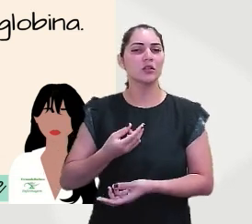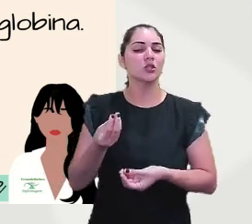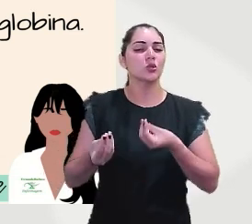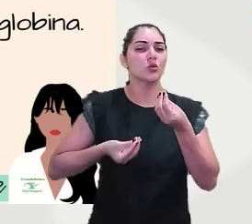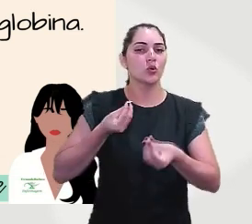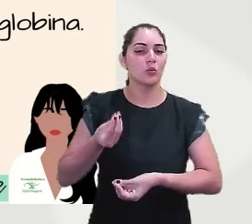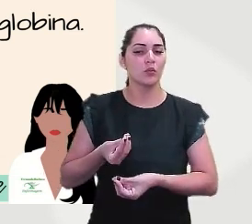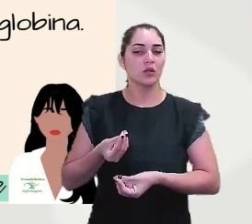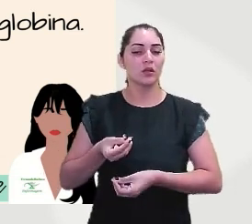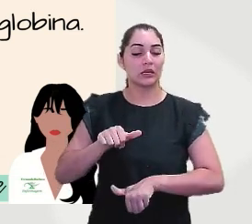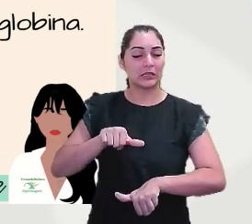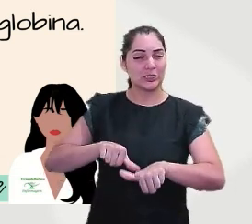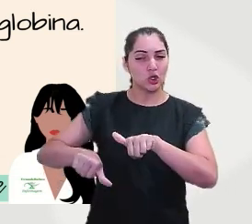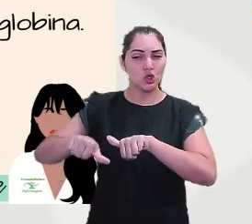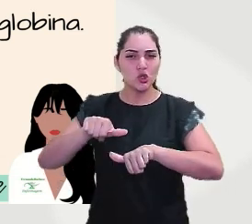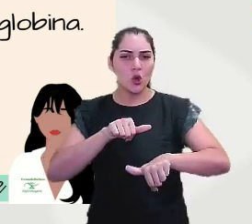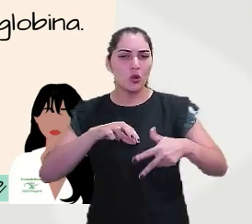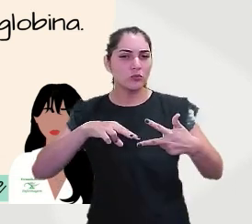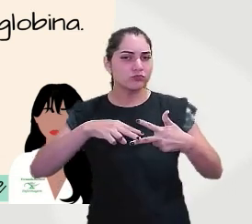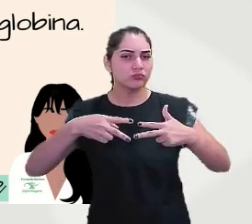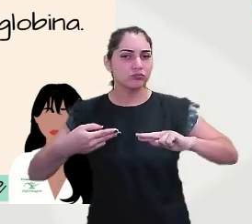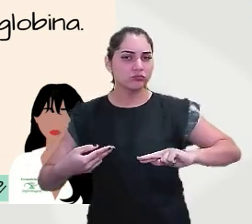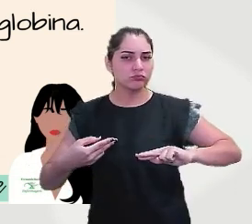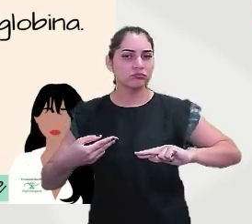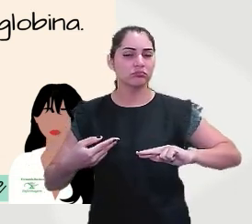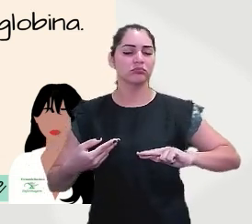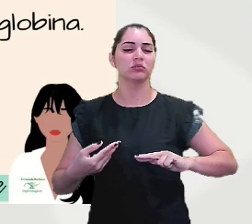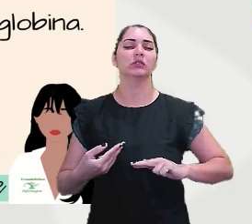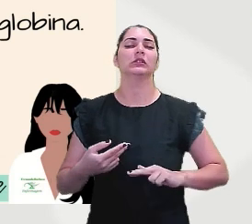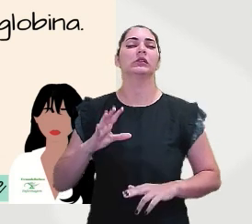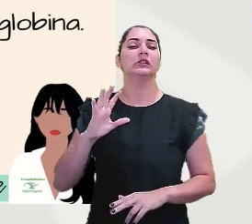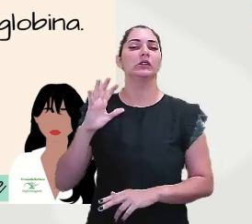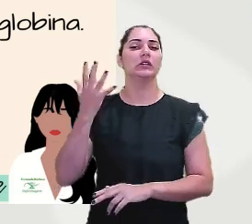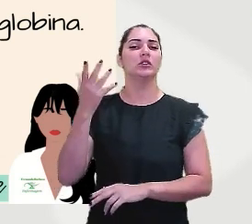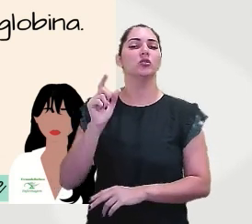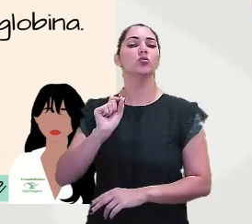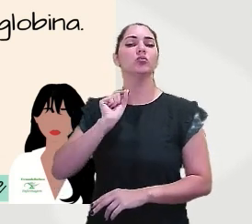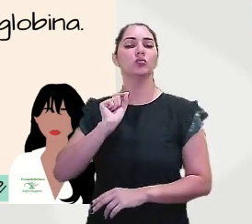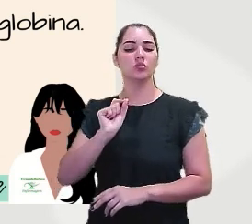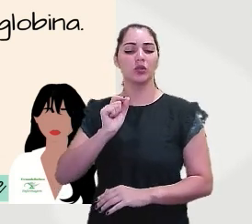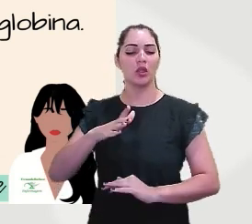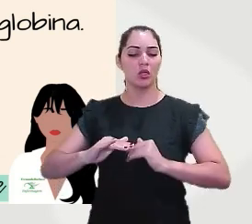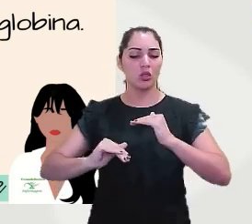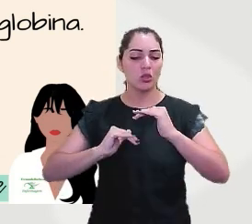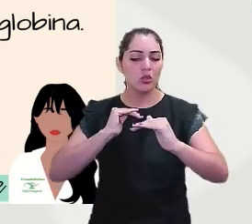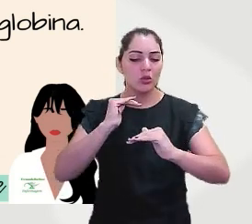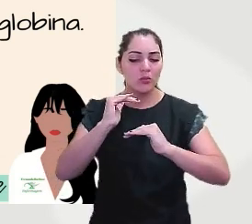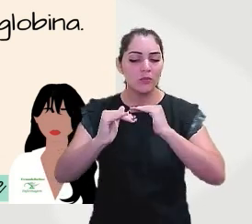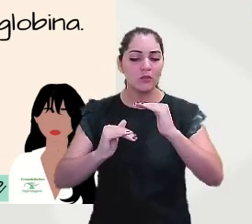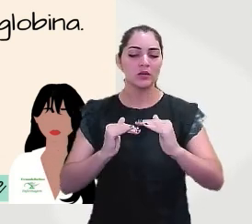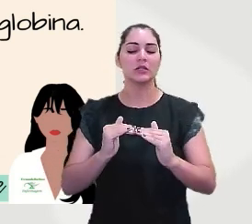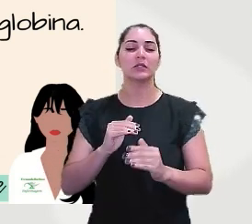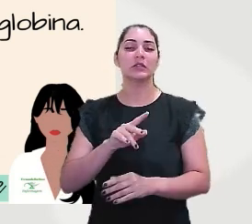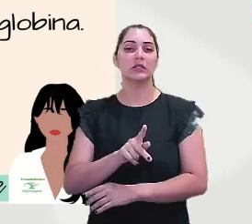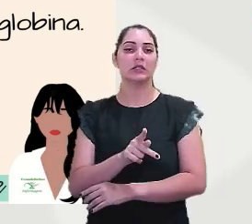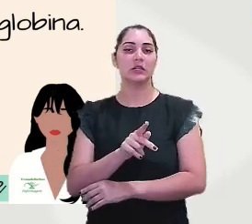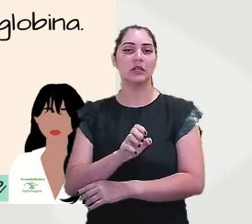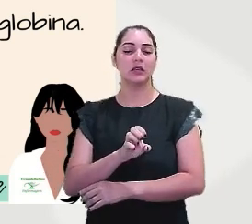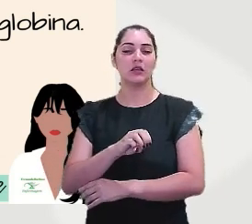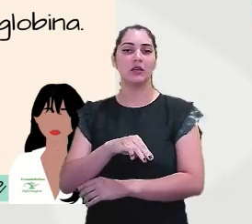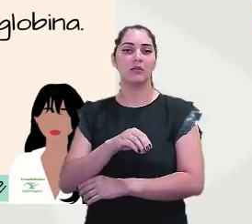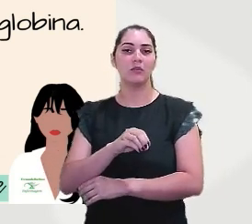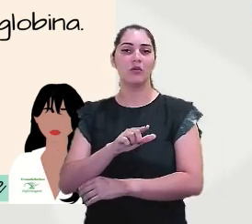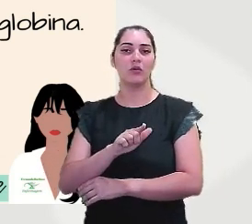que é causada pelas alterações genéticas. Vê que coisa interessante, que resultam em defeitos no processo de síntese da hemoglobina. Estou lembrado